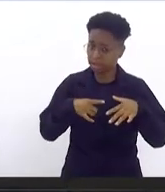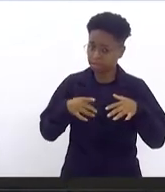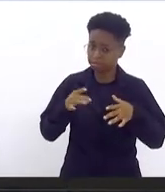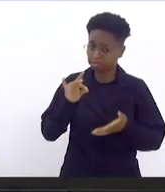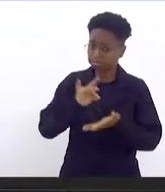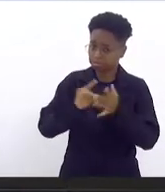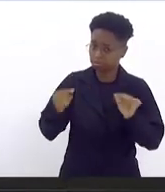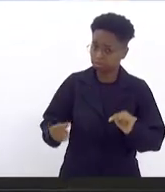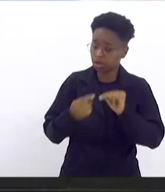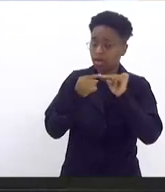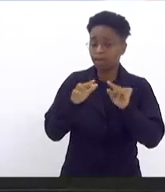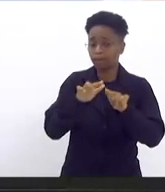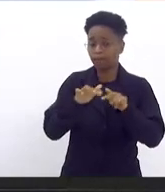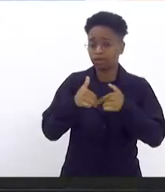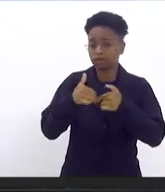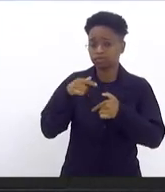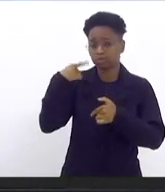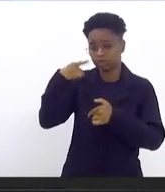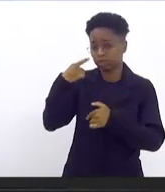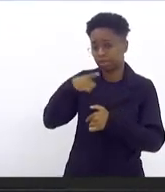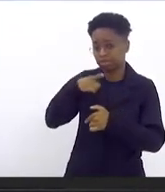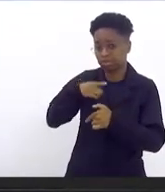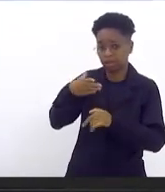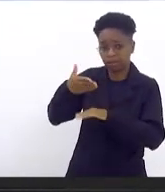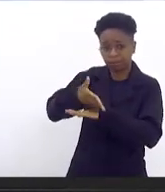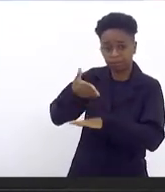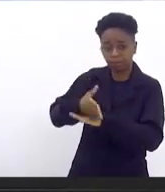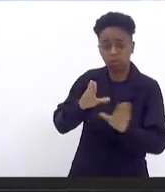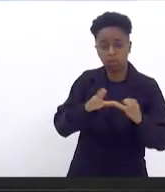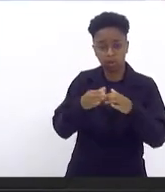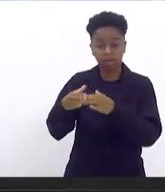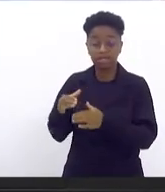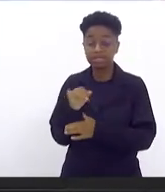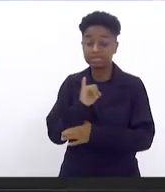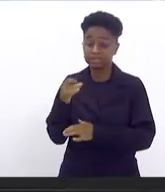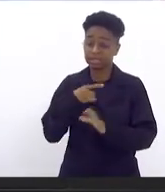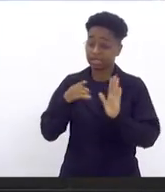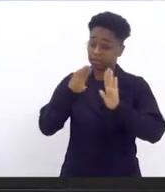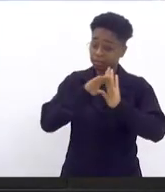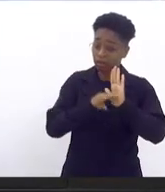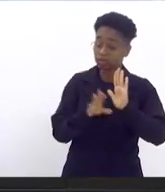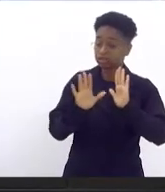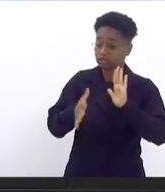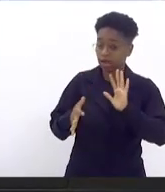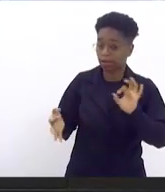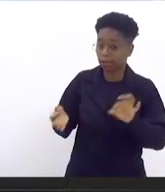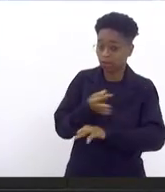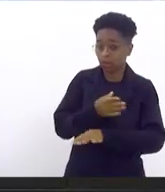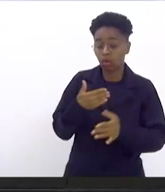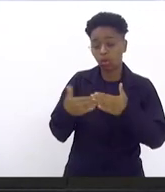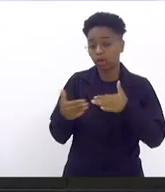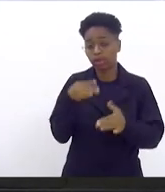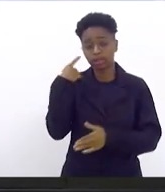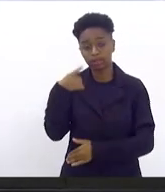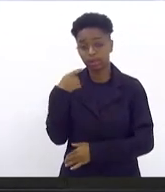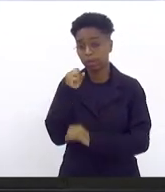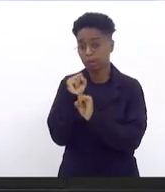deputado através de alguma comissão em plenário, ainda que tivesse vindo a pauta já saneado, qualquer deputado